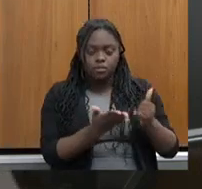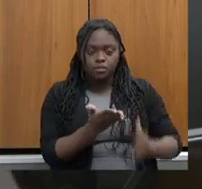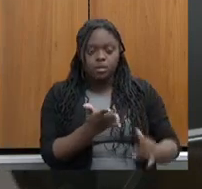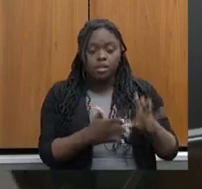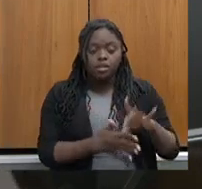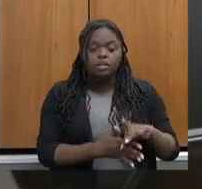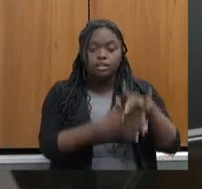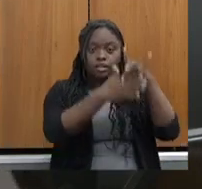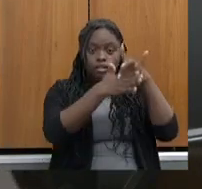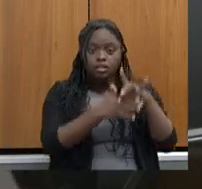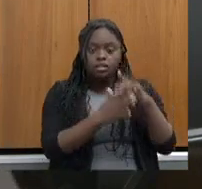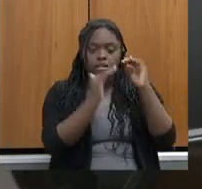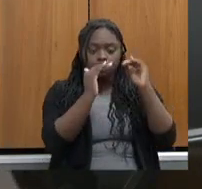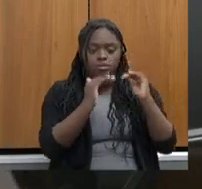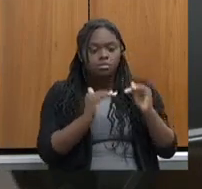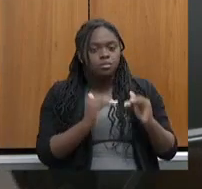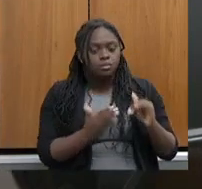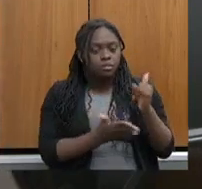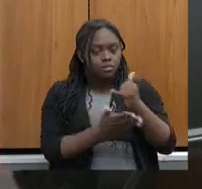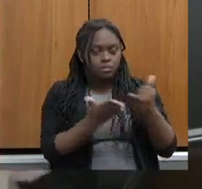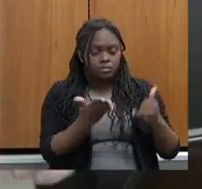por ordem de inscrição